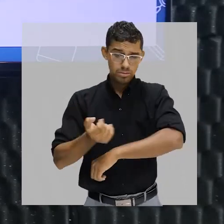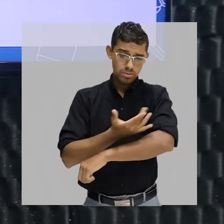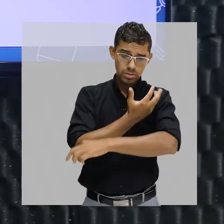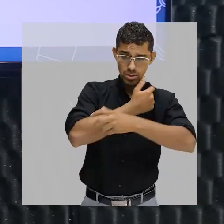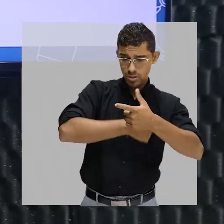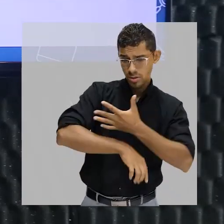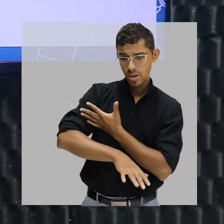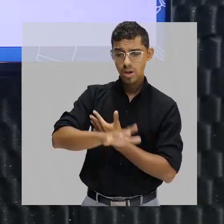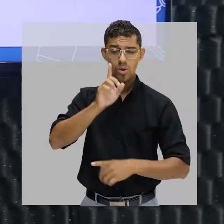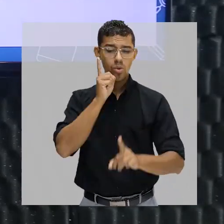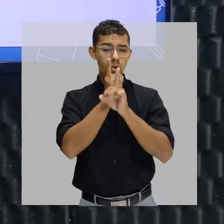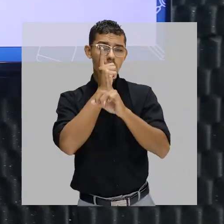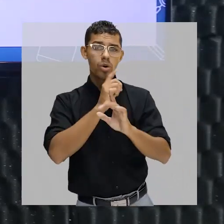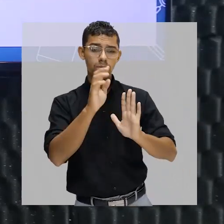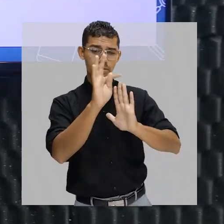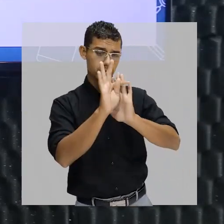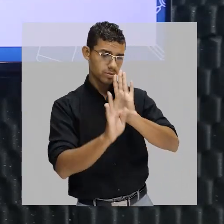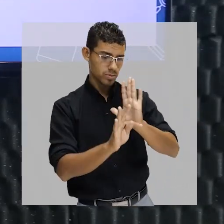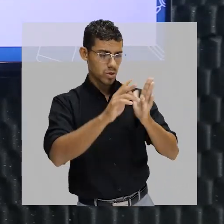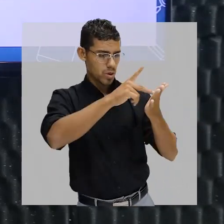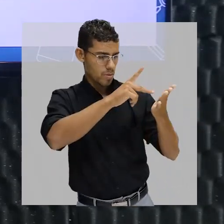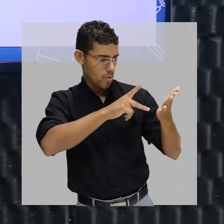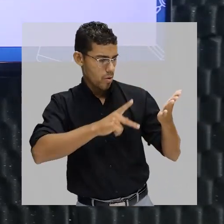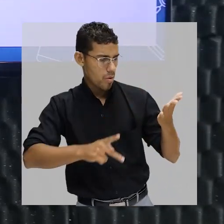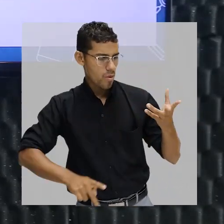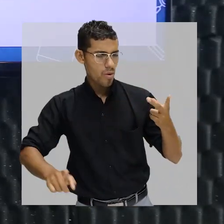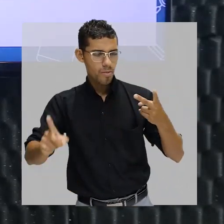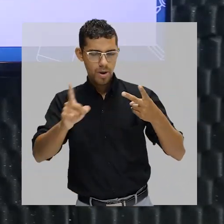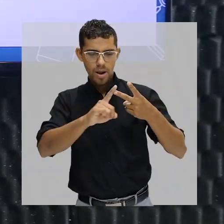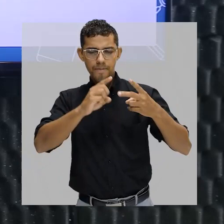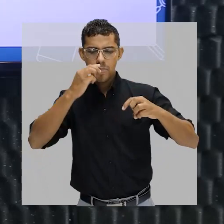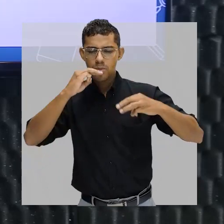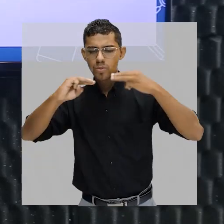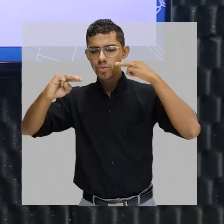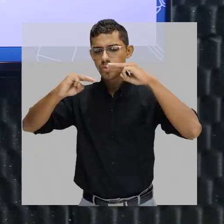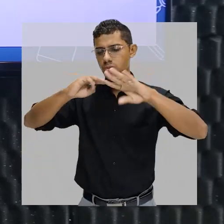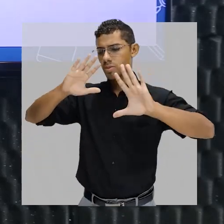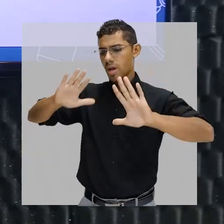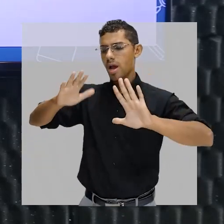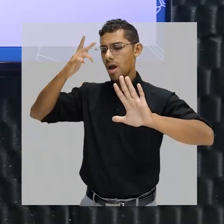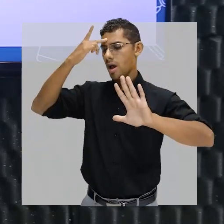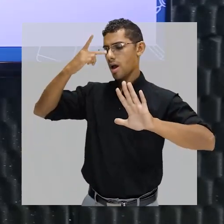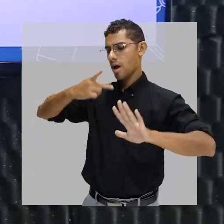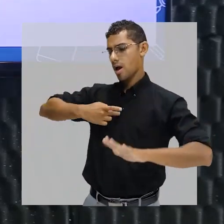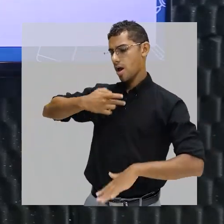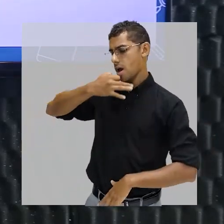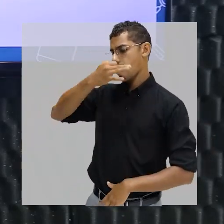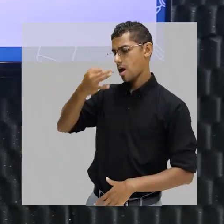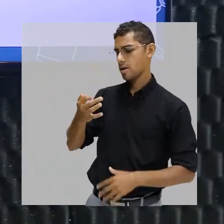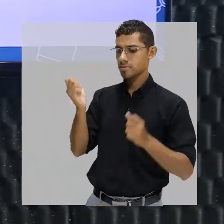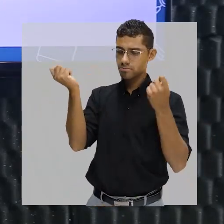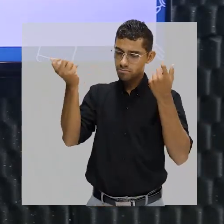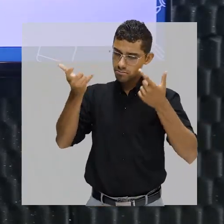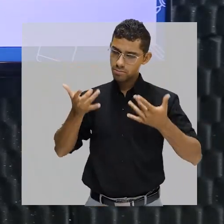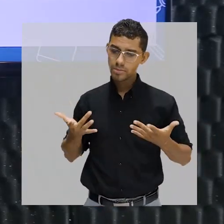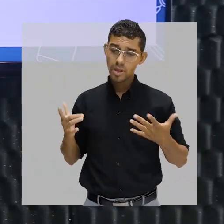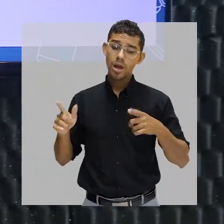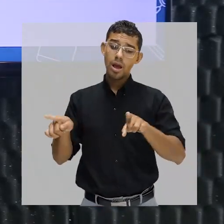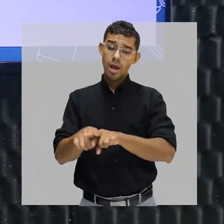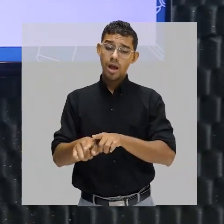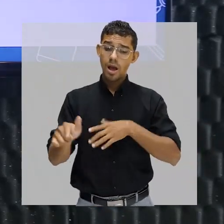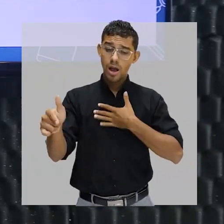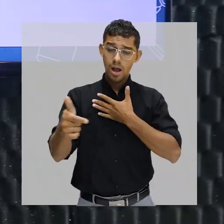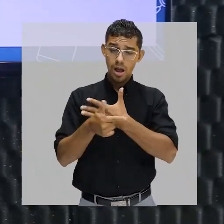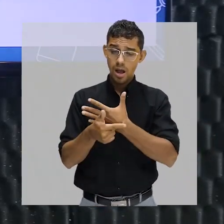Em poemas, em músicas, tá? Trata da subjetividade. E eu vou logo adiantar. A função expressiva